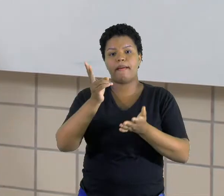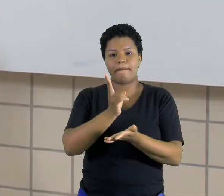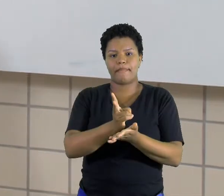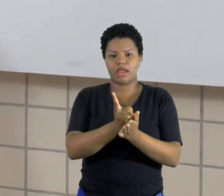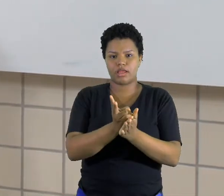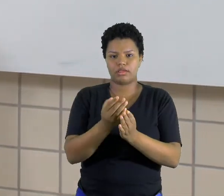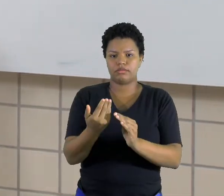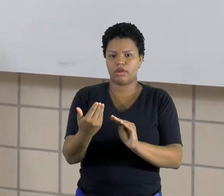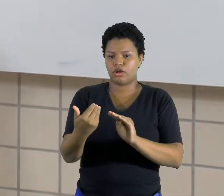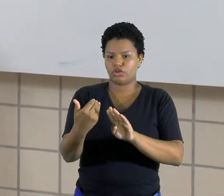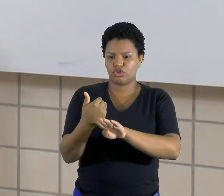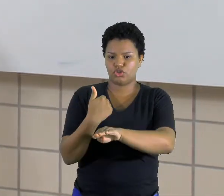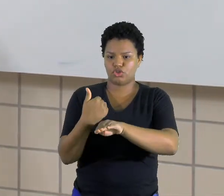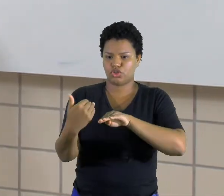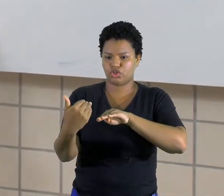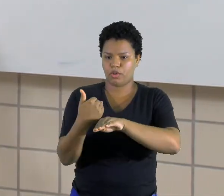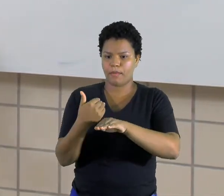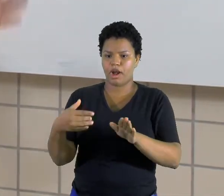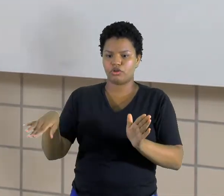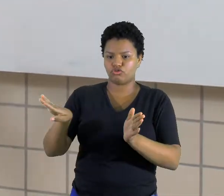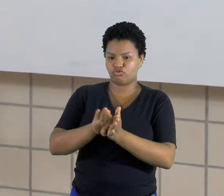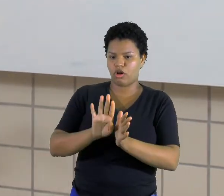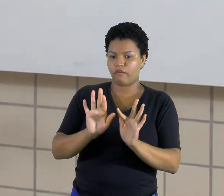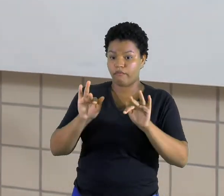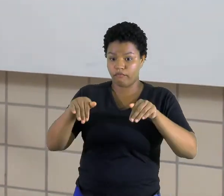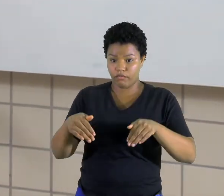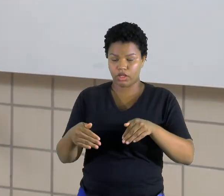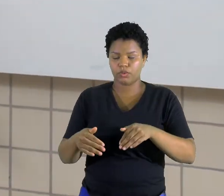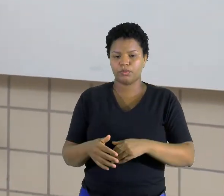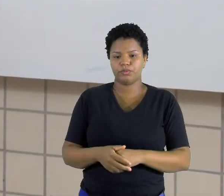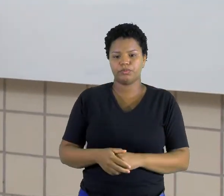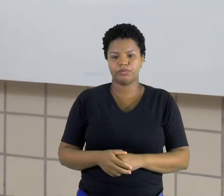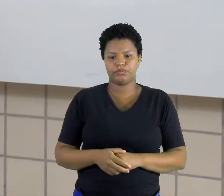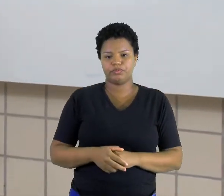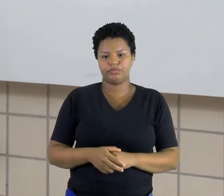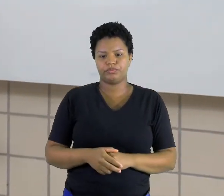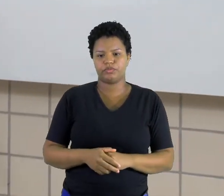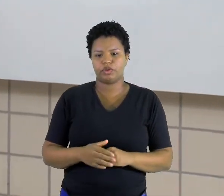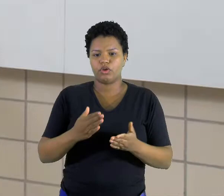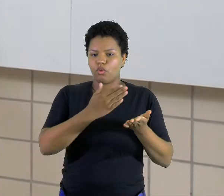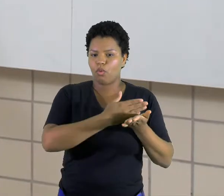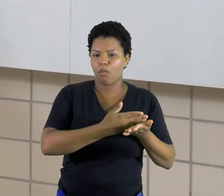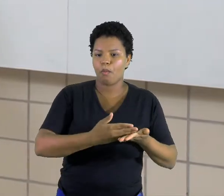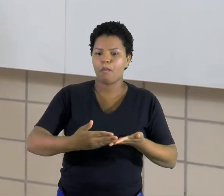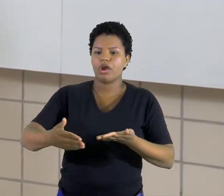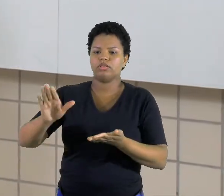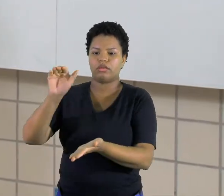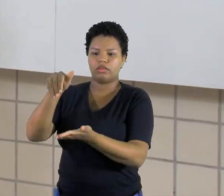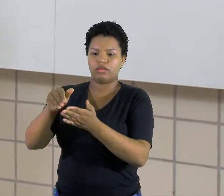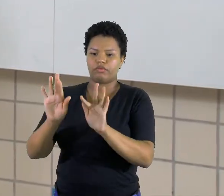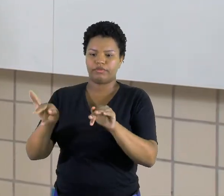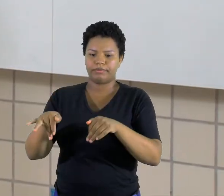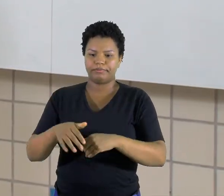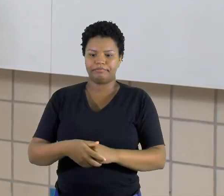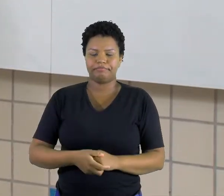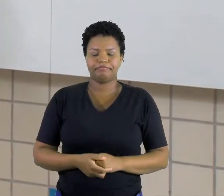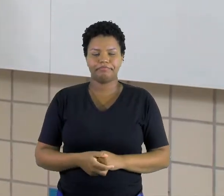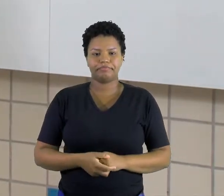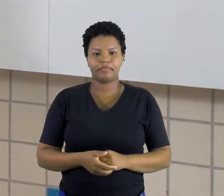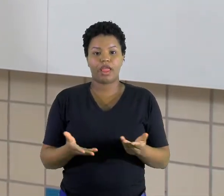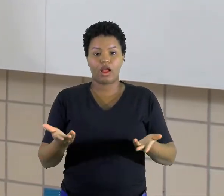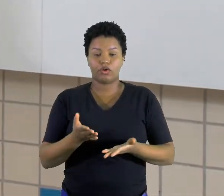direção até chegar ao seu destino final, tá? Da perturbação até o destino final. Nós vamos conhecer agora